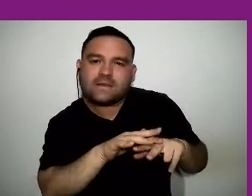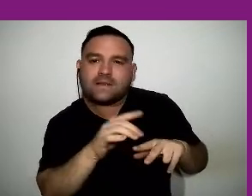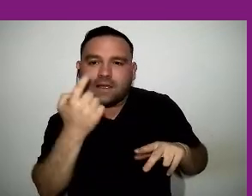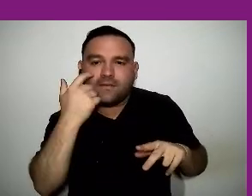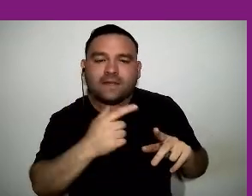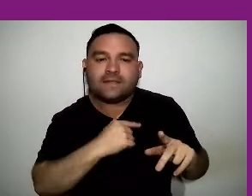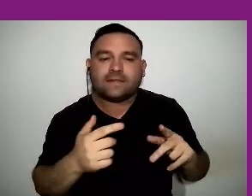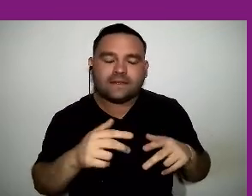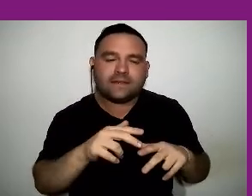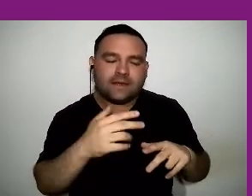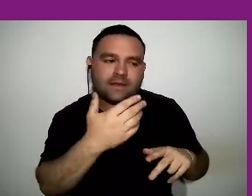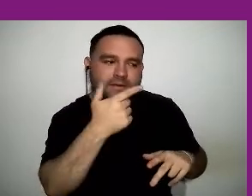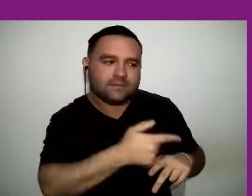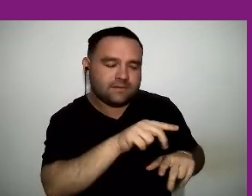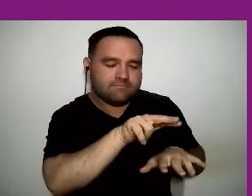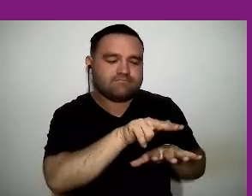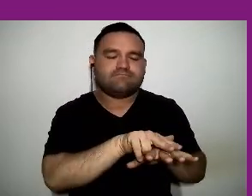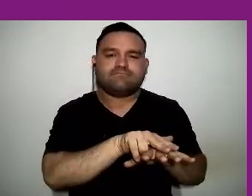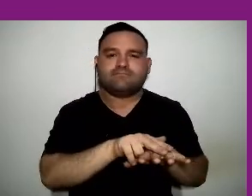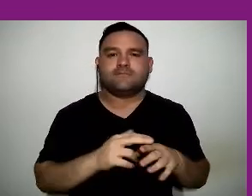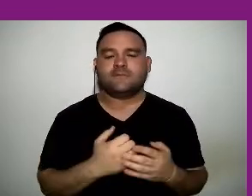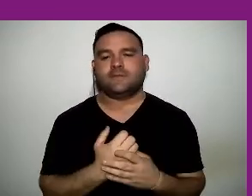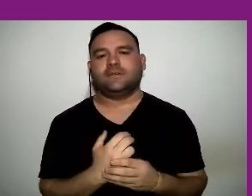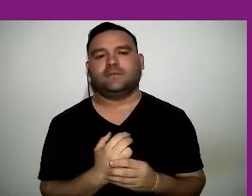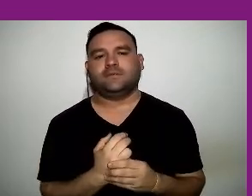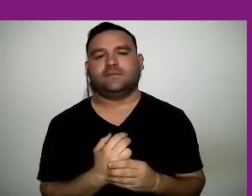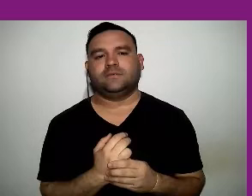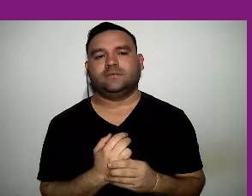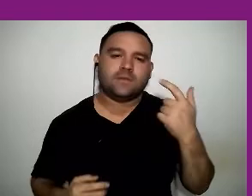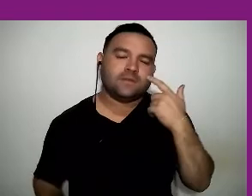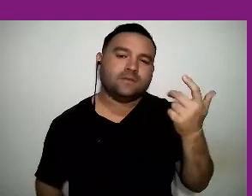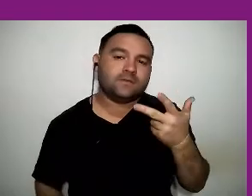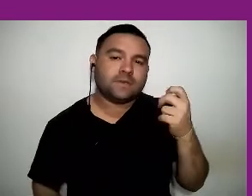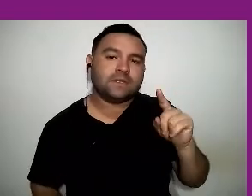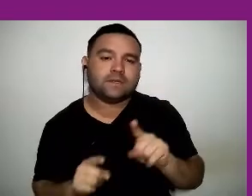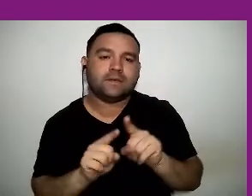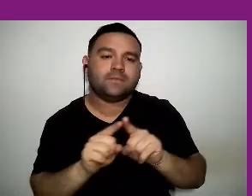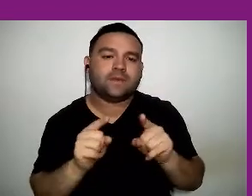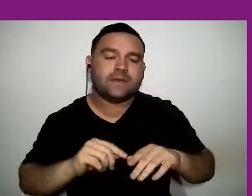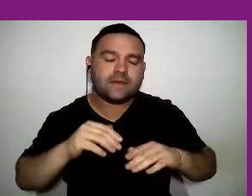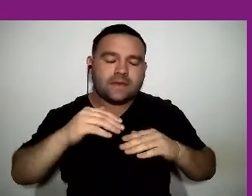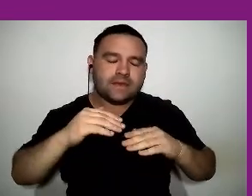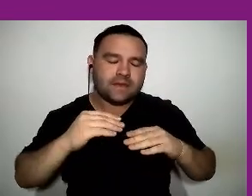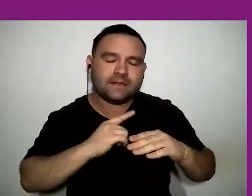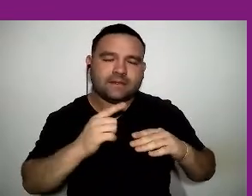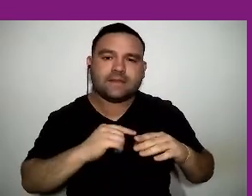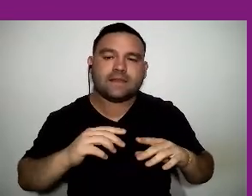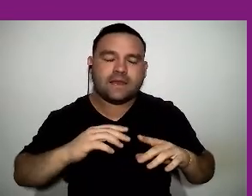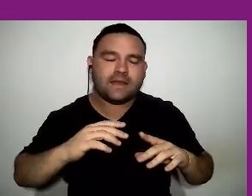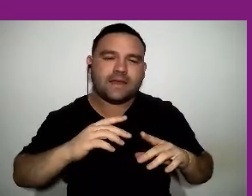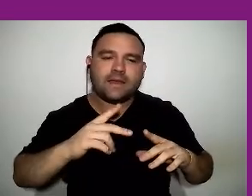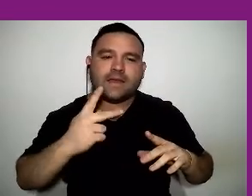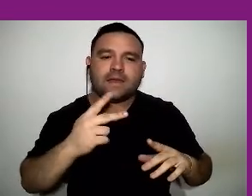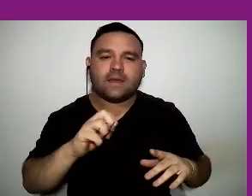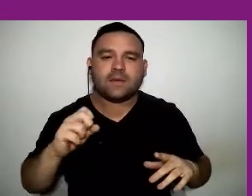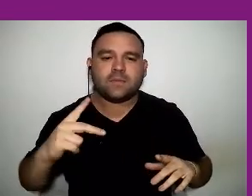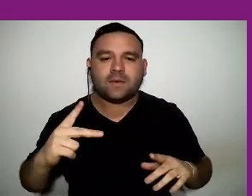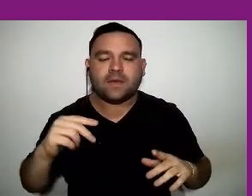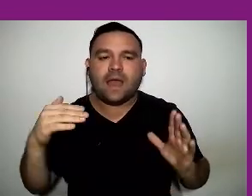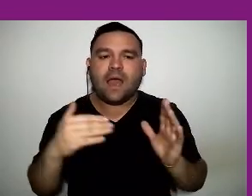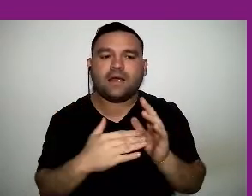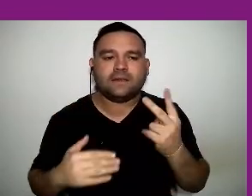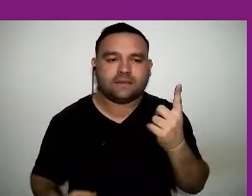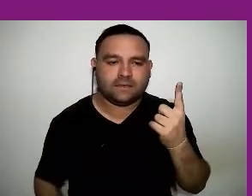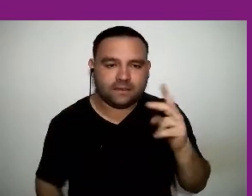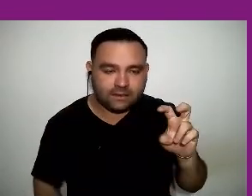à beira-leito, né? A gente vê que em pressões mais baixas aqui, se a gente for ver com PIP até 15,